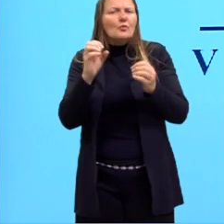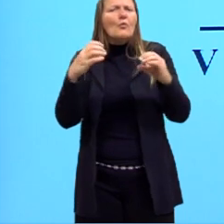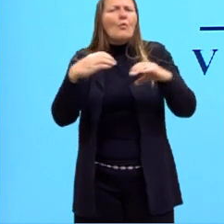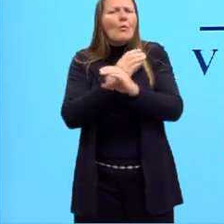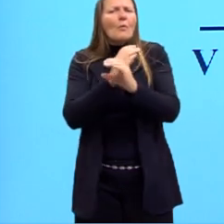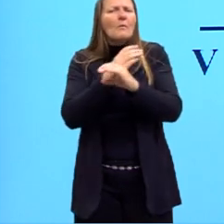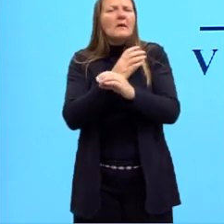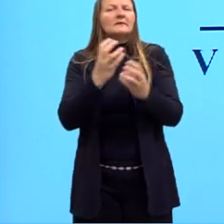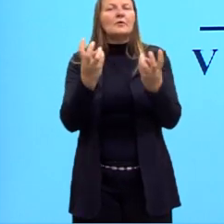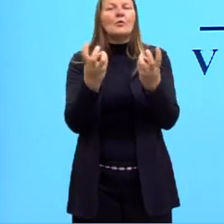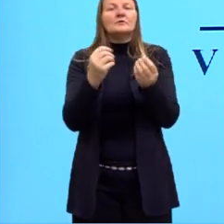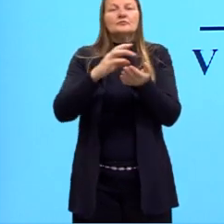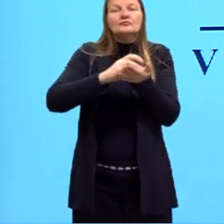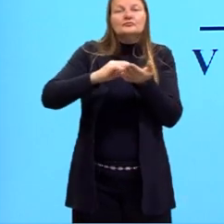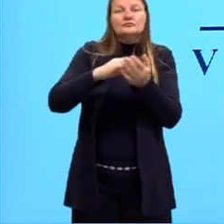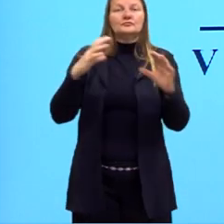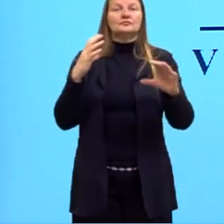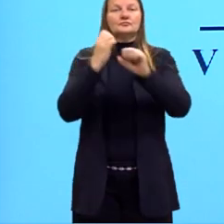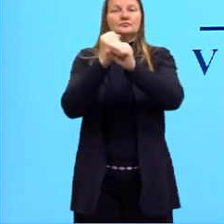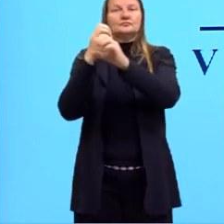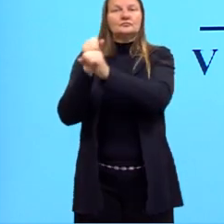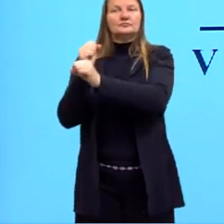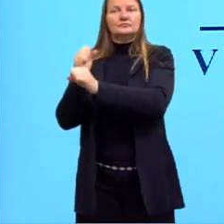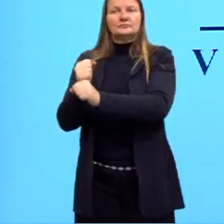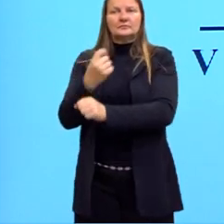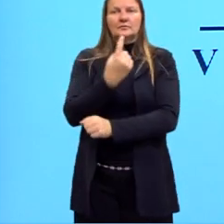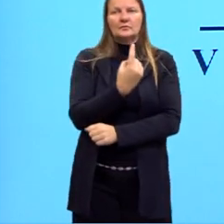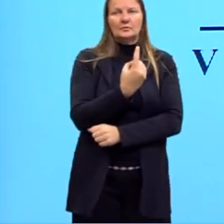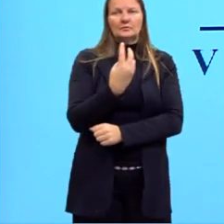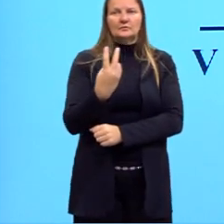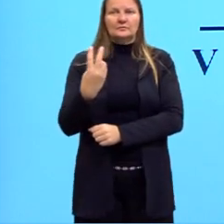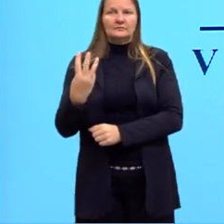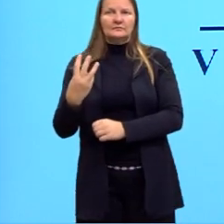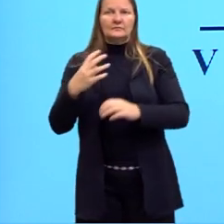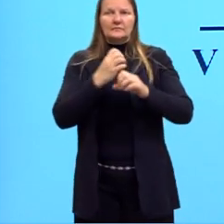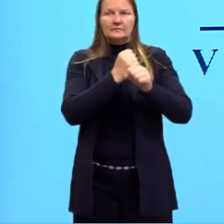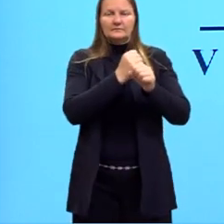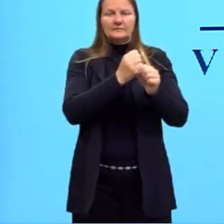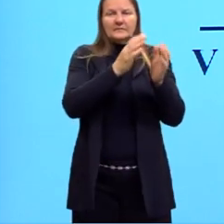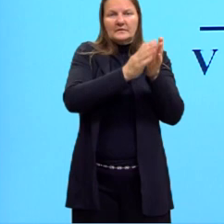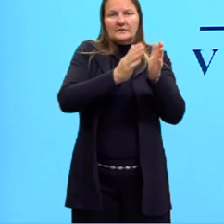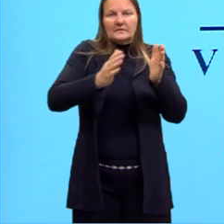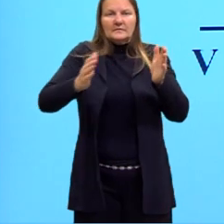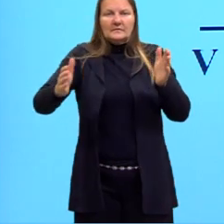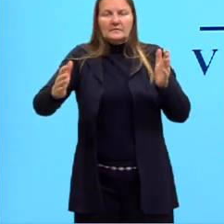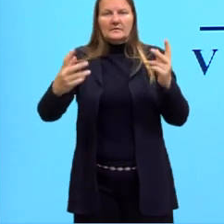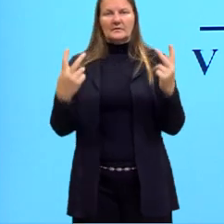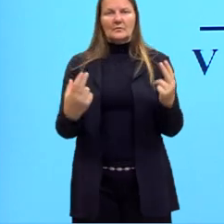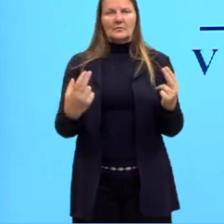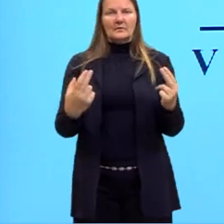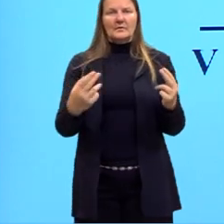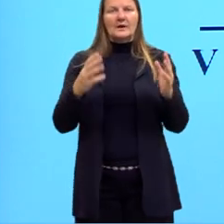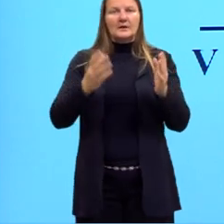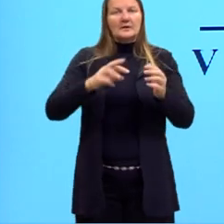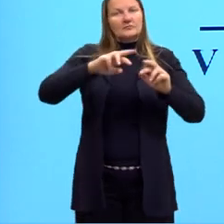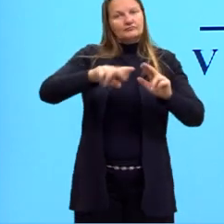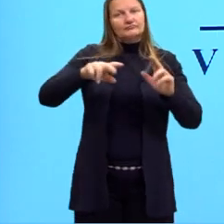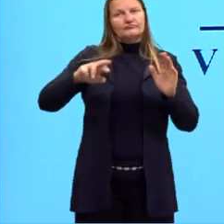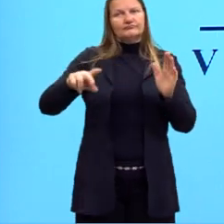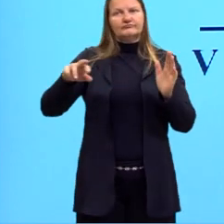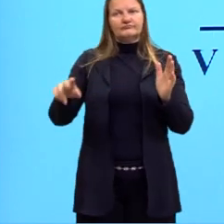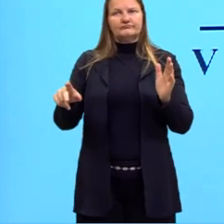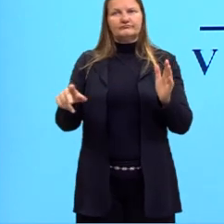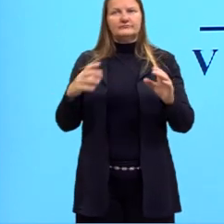corrente para gente aí a gente tem que saber né lembram que lá em série as correntes eram iguais àquelas são